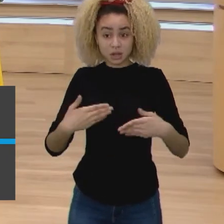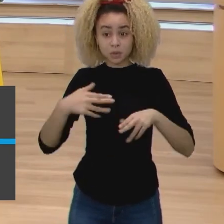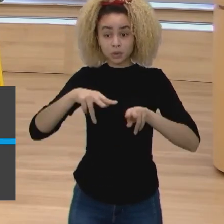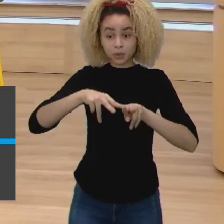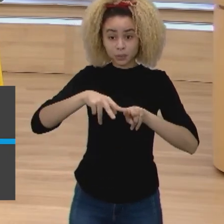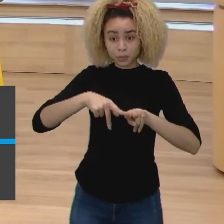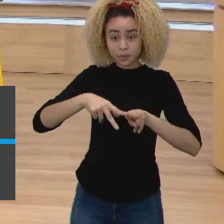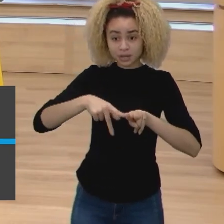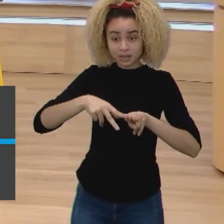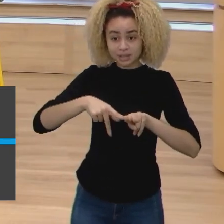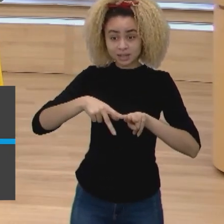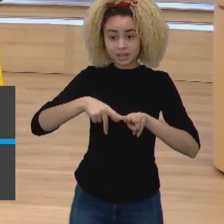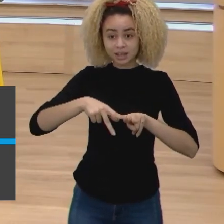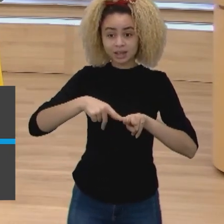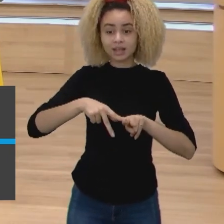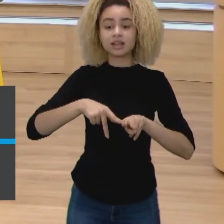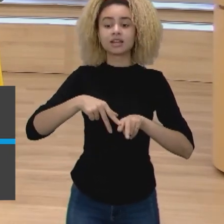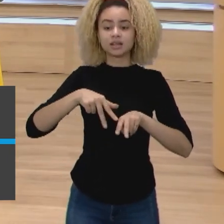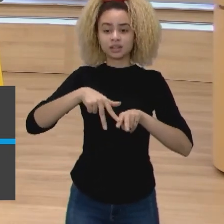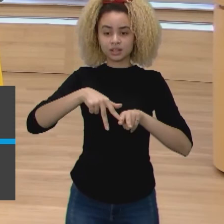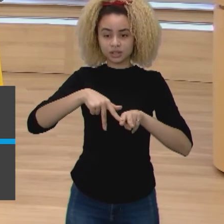acaba sendo algo